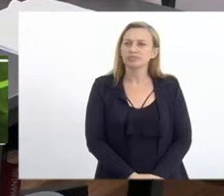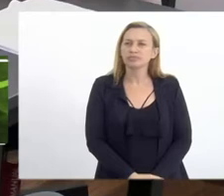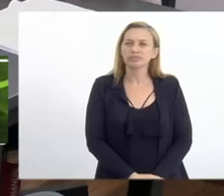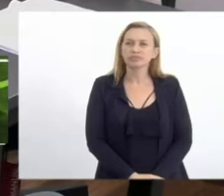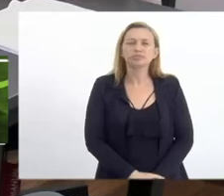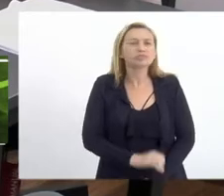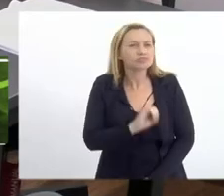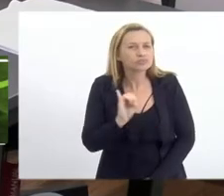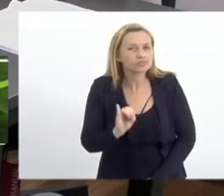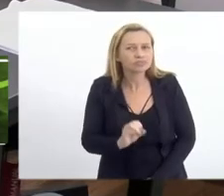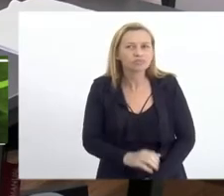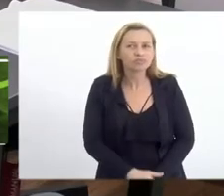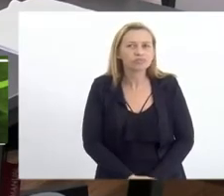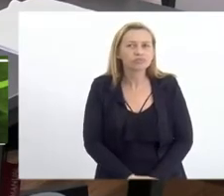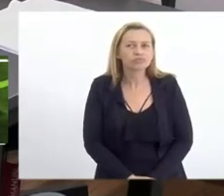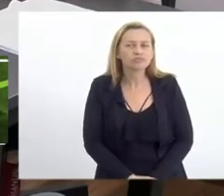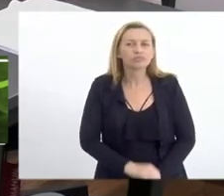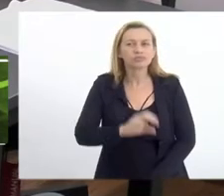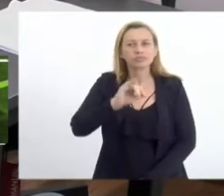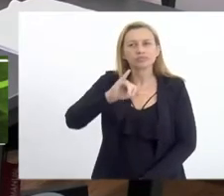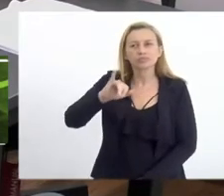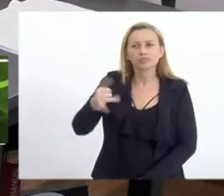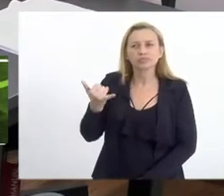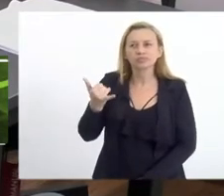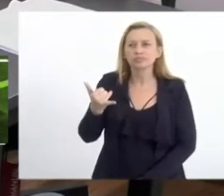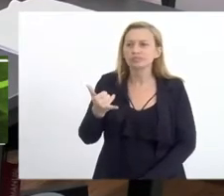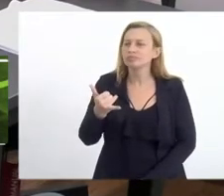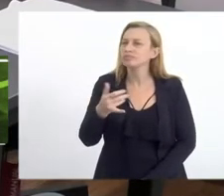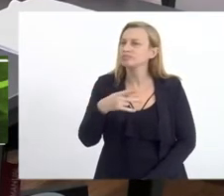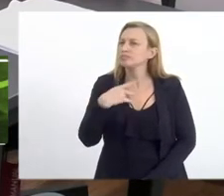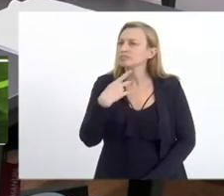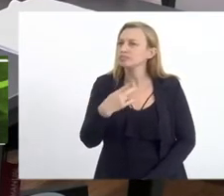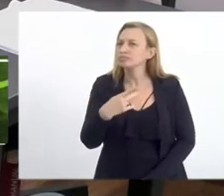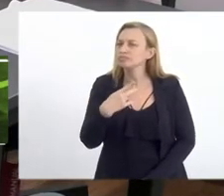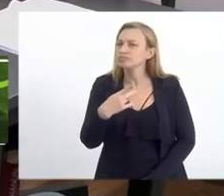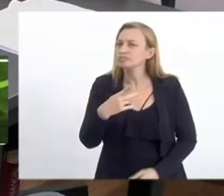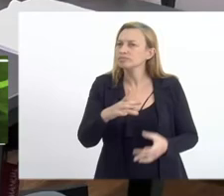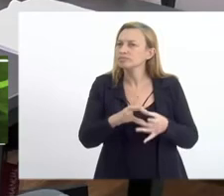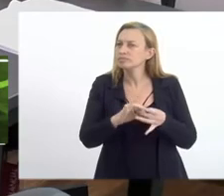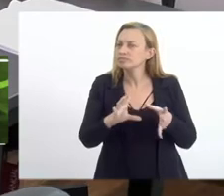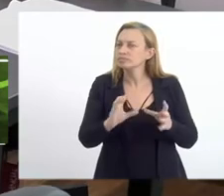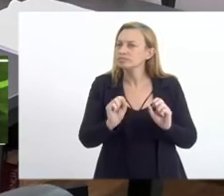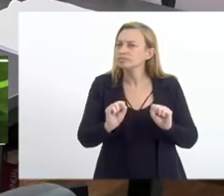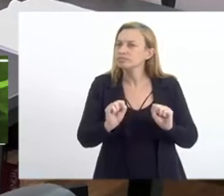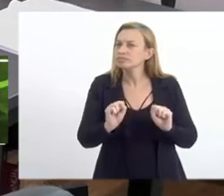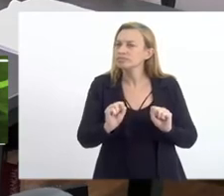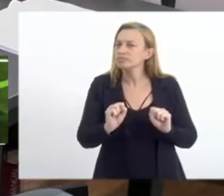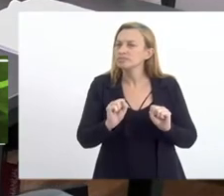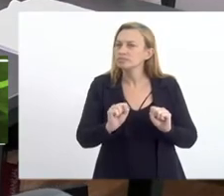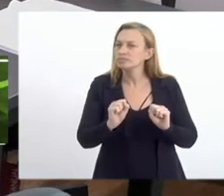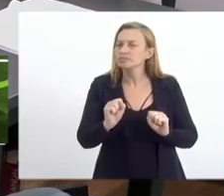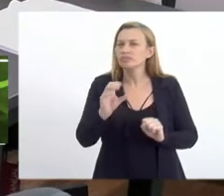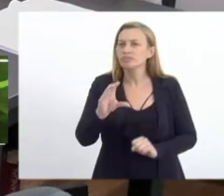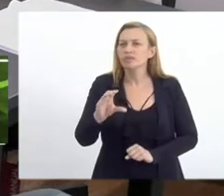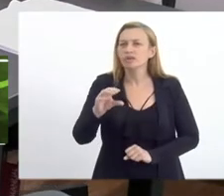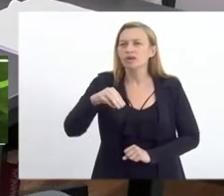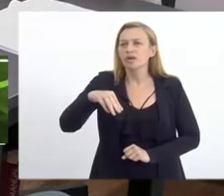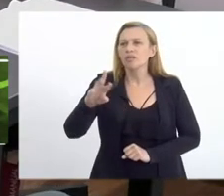Oi? Eu só queria aproveitar o seu link, se me permite. O senhor colocou, sim, muito bem.